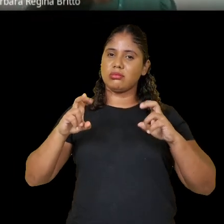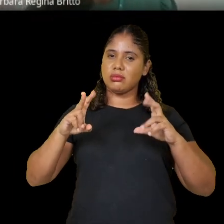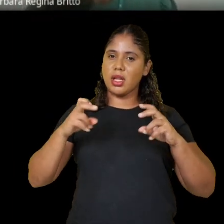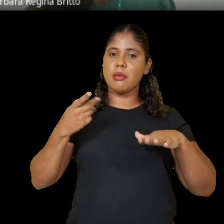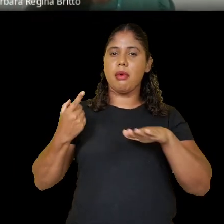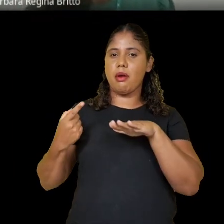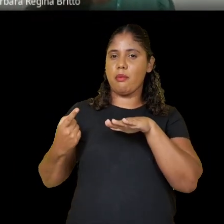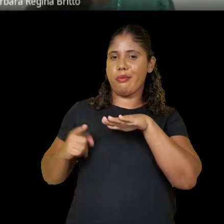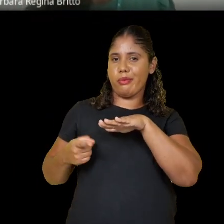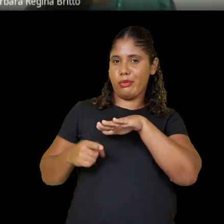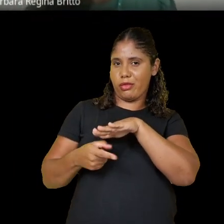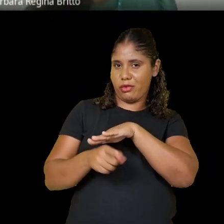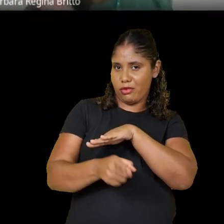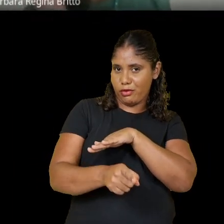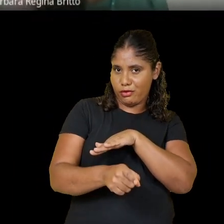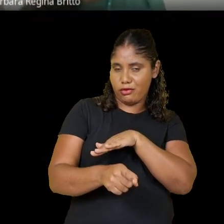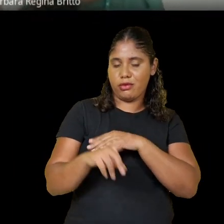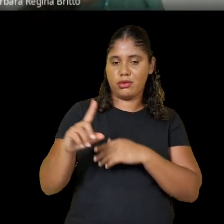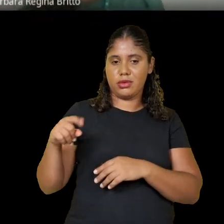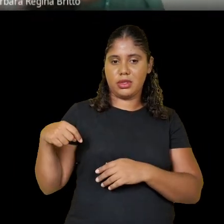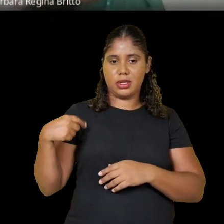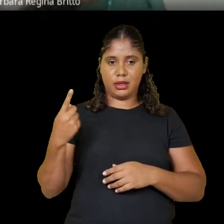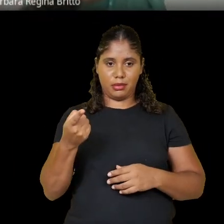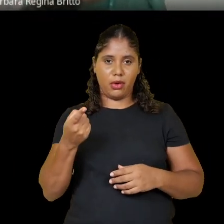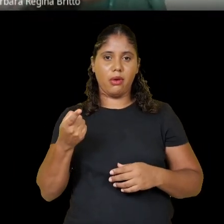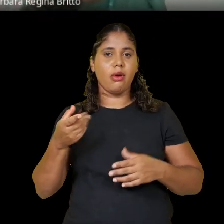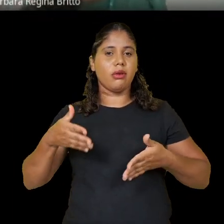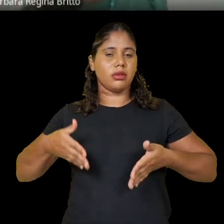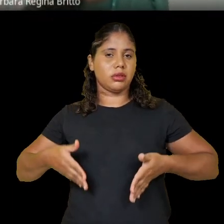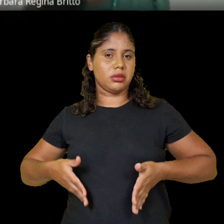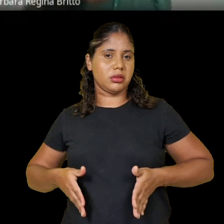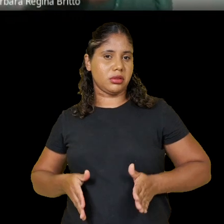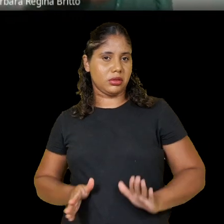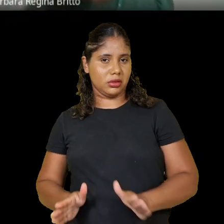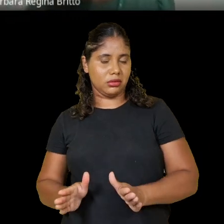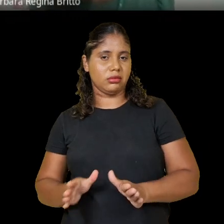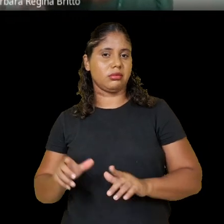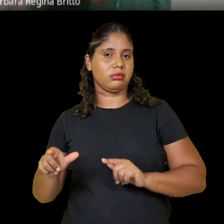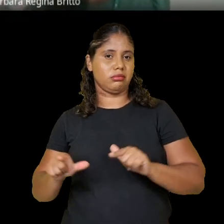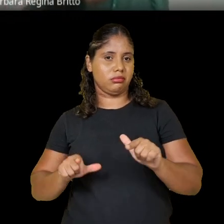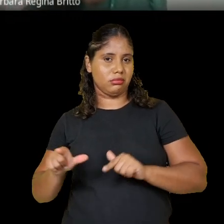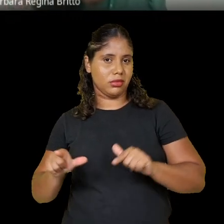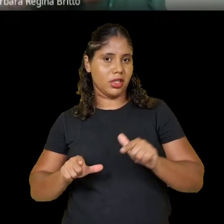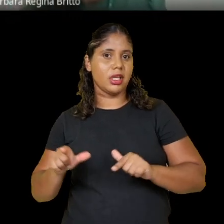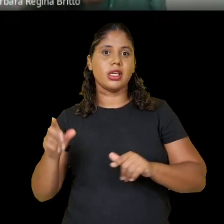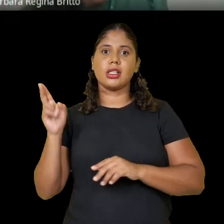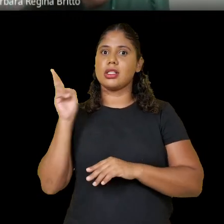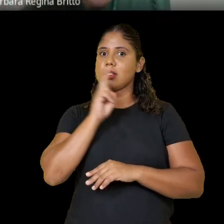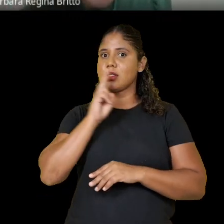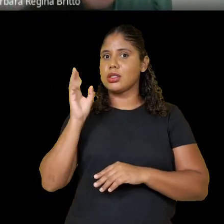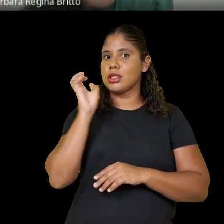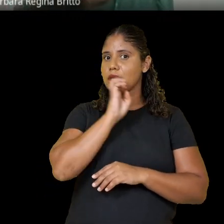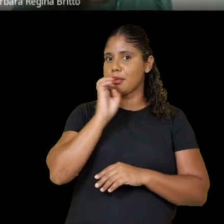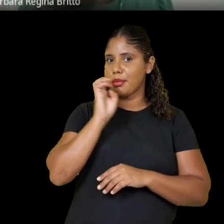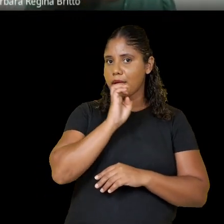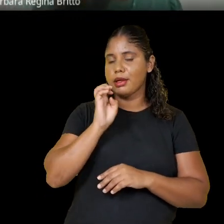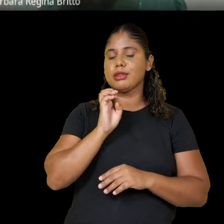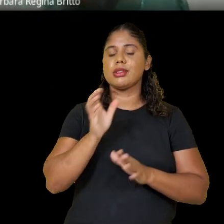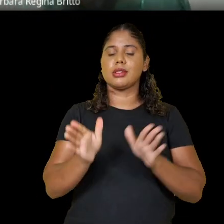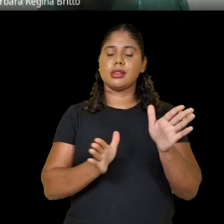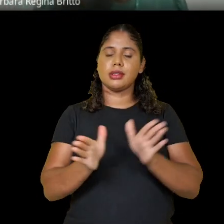para mais evoluído lá para o processo de trabalho de parto e tal, e intercorrências, emergências